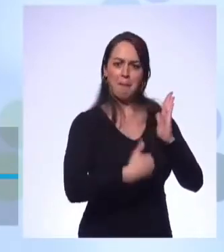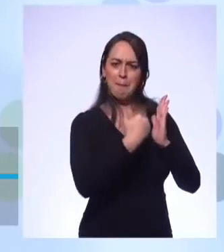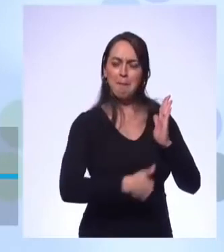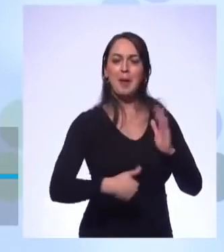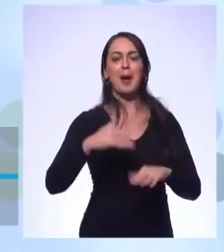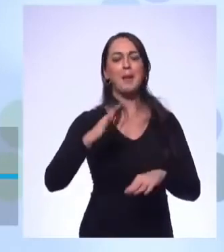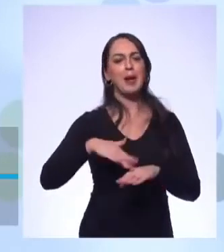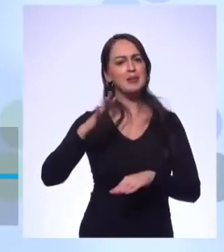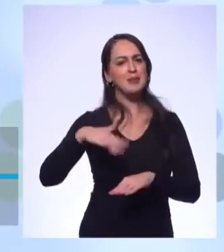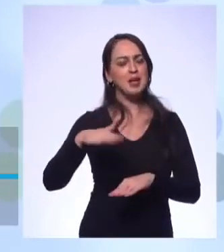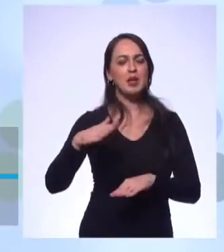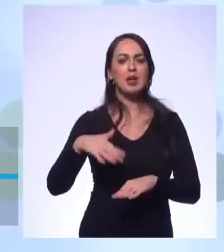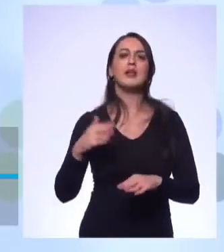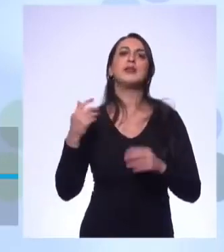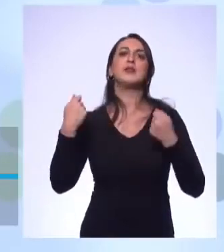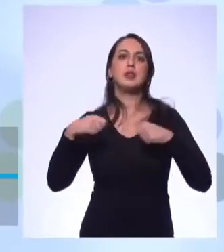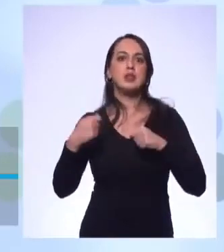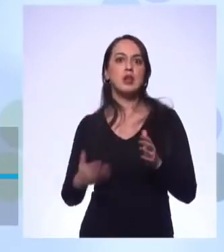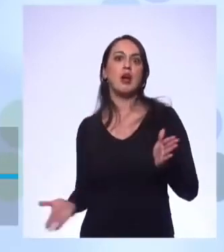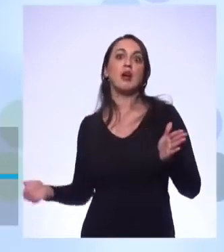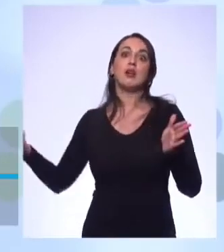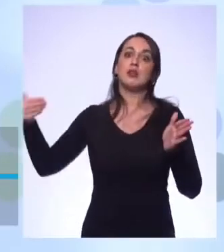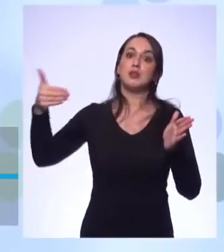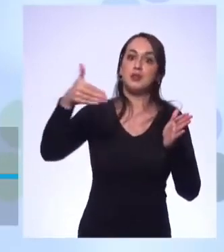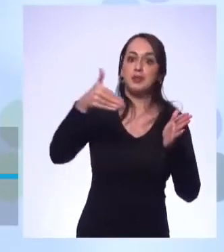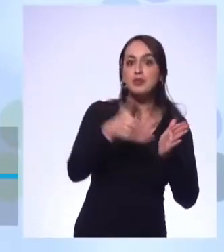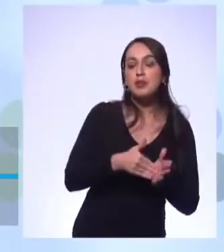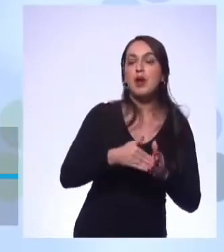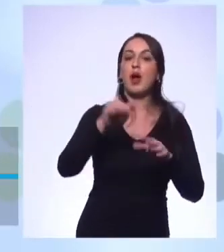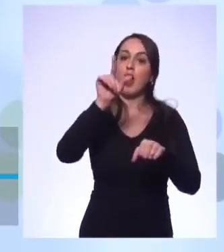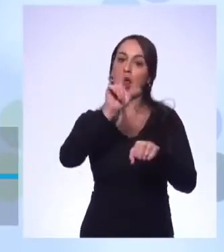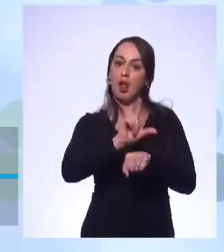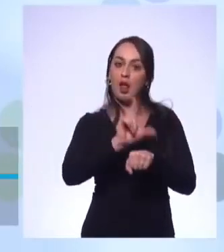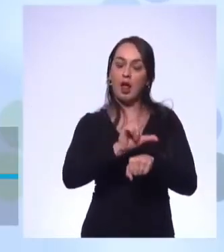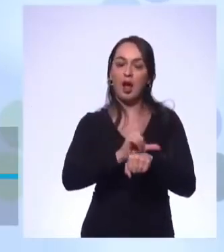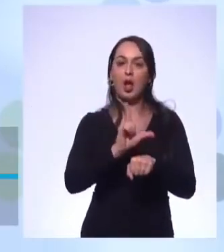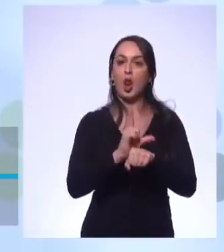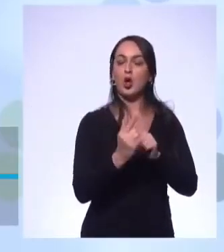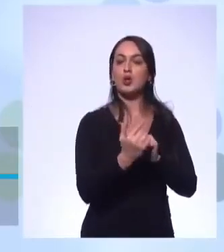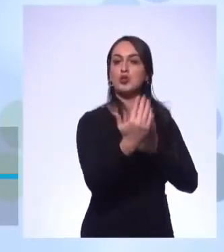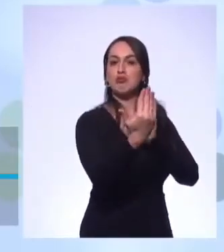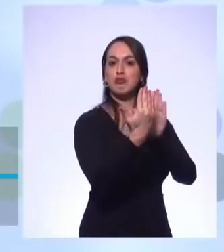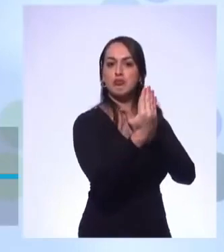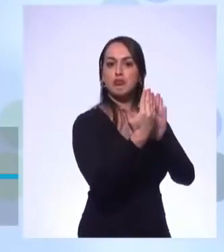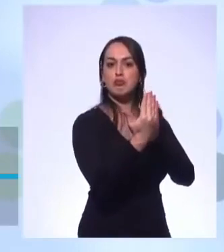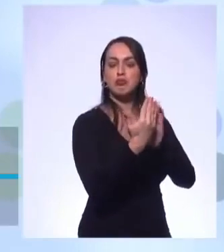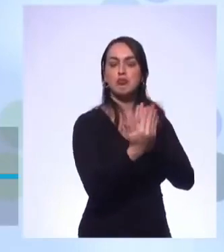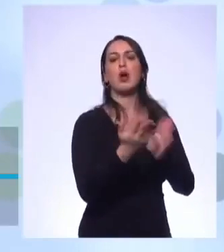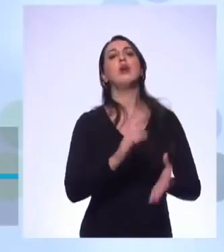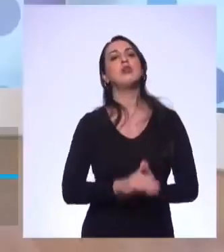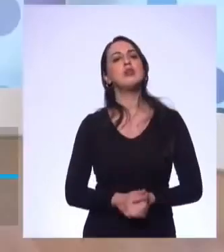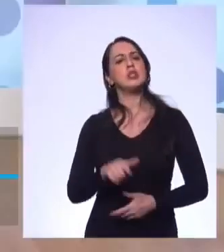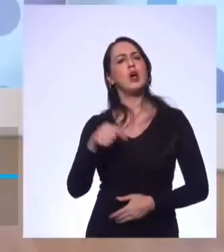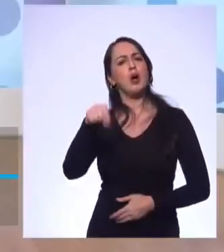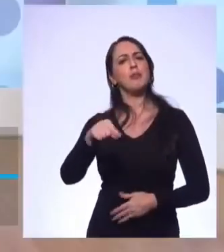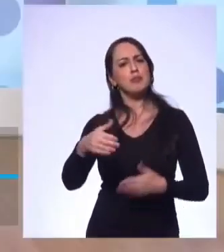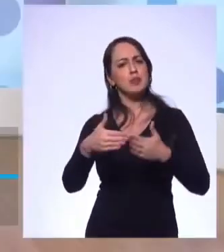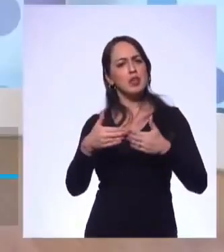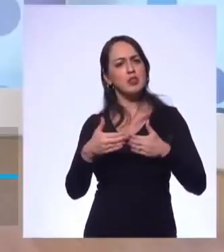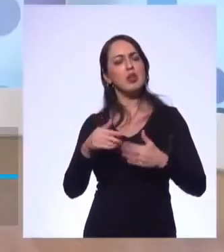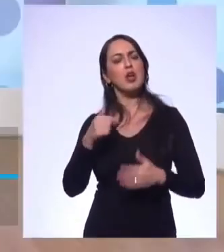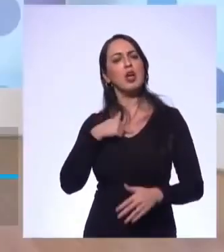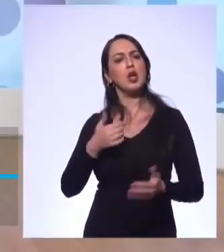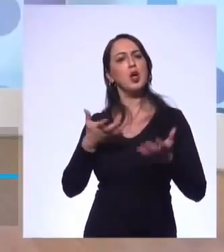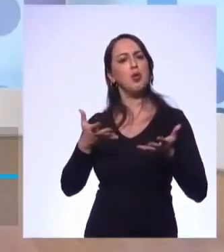loja e até a central de atendimento presencial. Então, geralmente é isso que acontece. Então, tá aí minha reivindicação. Reivindiquei. Isso. Eu quero pagar mais barato